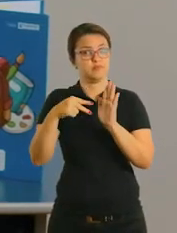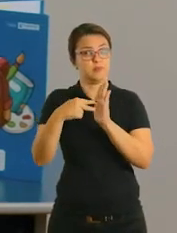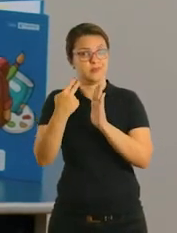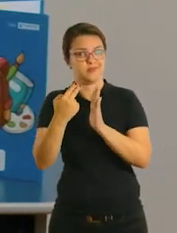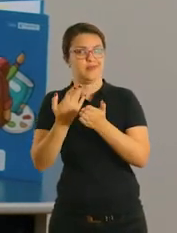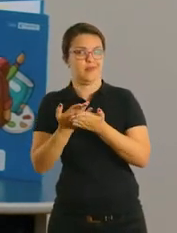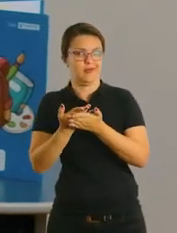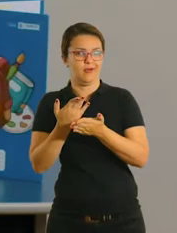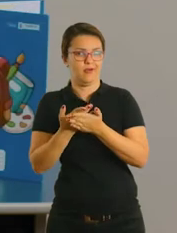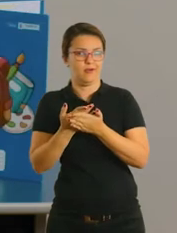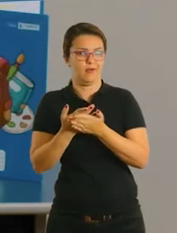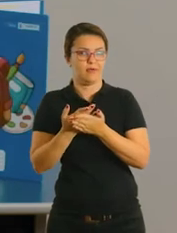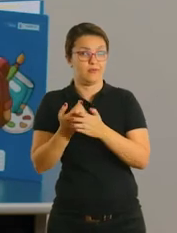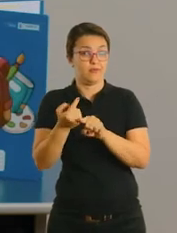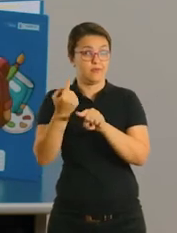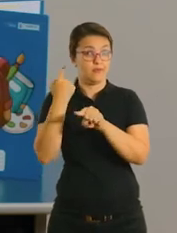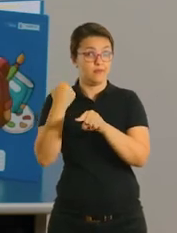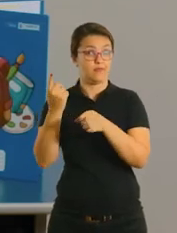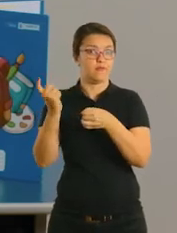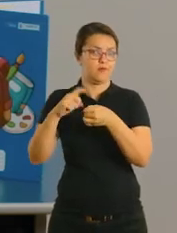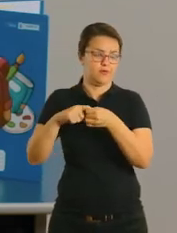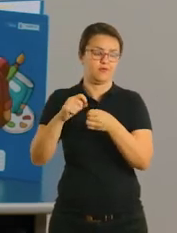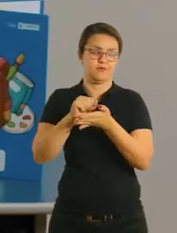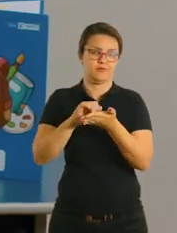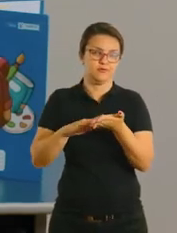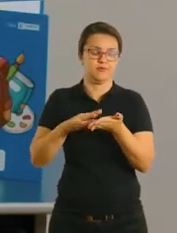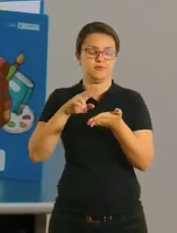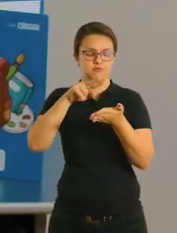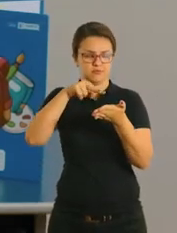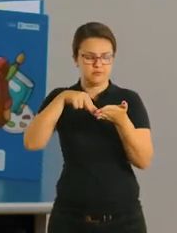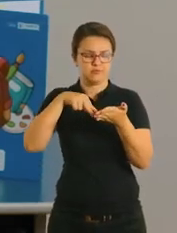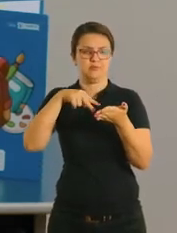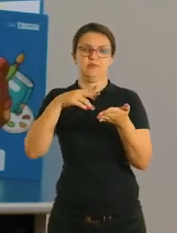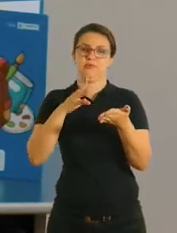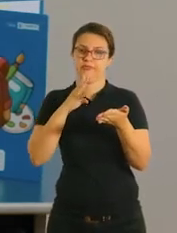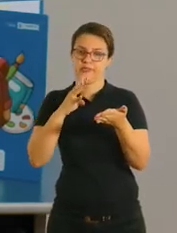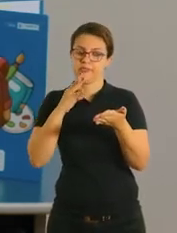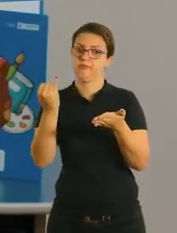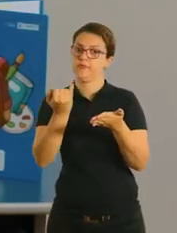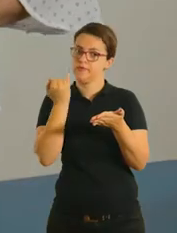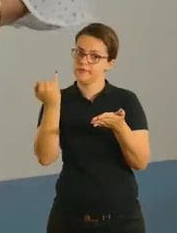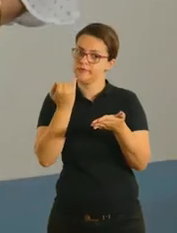atenção se você ainda não conhece, porque eles são muito importantes para que a nossa tarefa dê certo, ok?